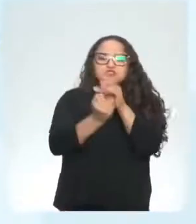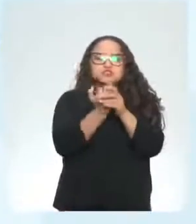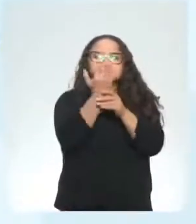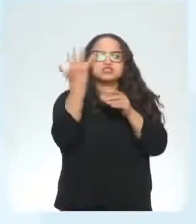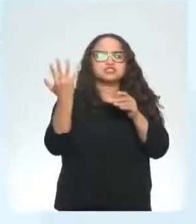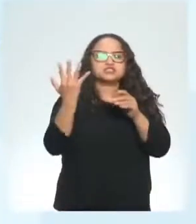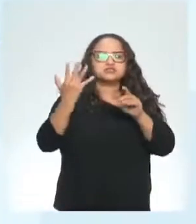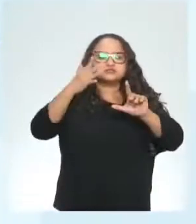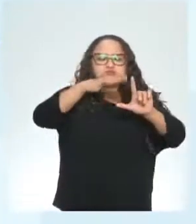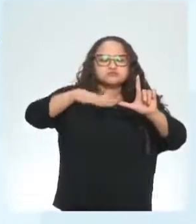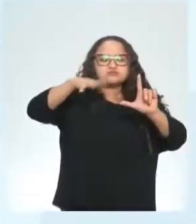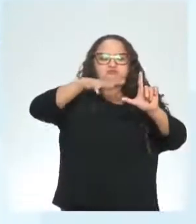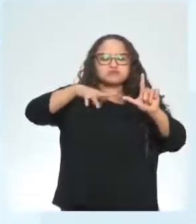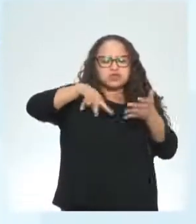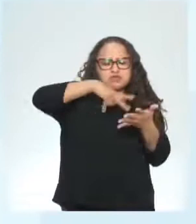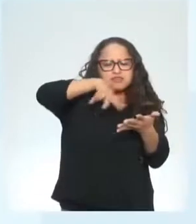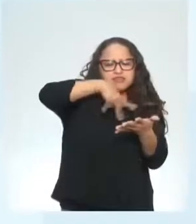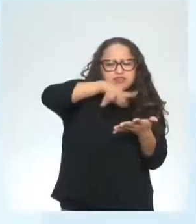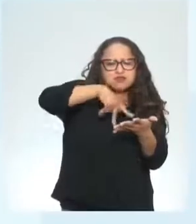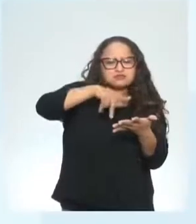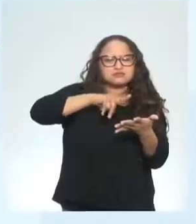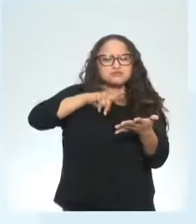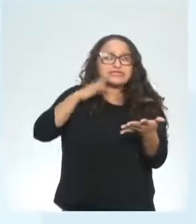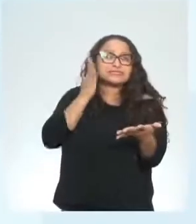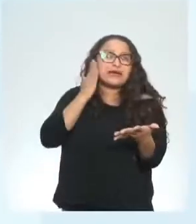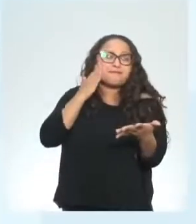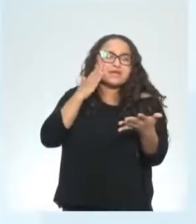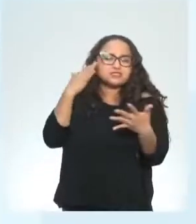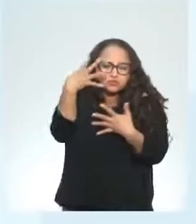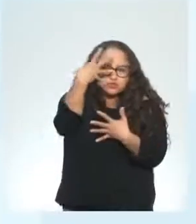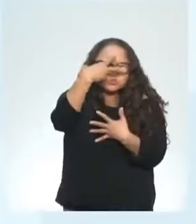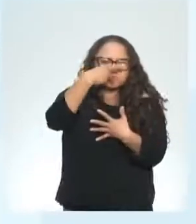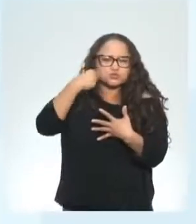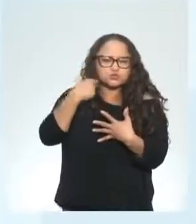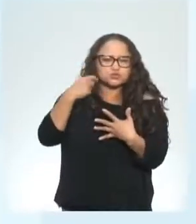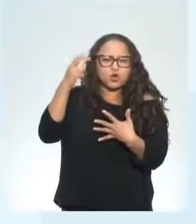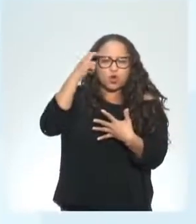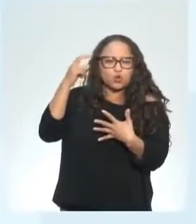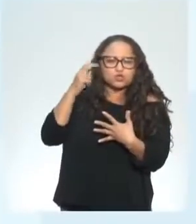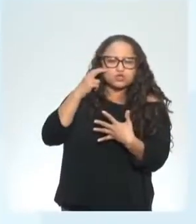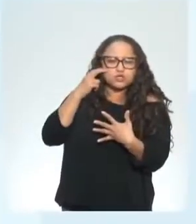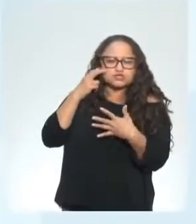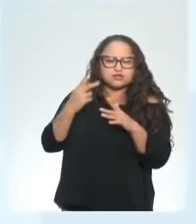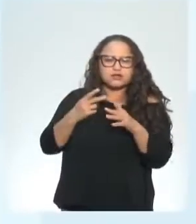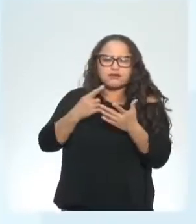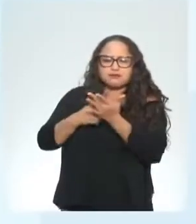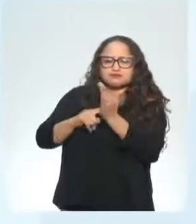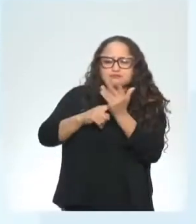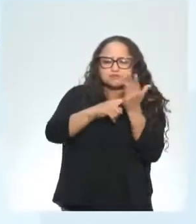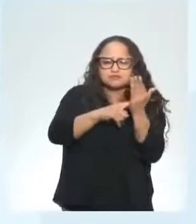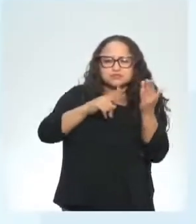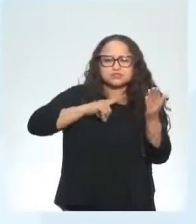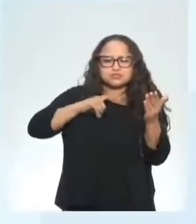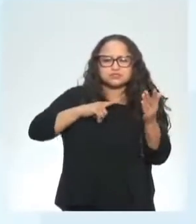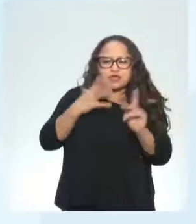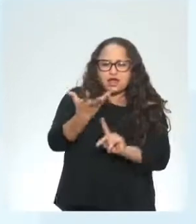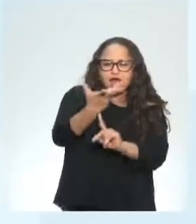visuais e dança, saberes estéticos e culturais, técnicas de composição em artes visuais e